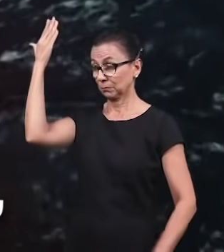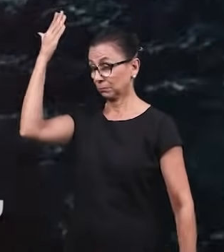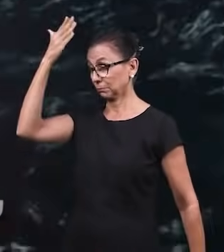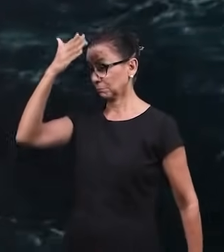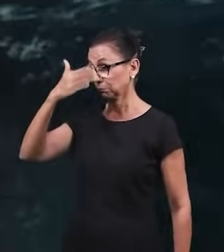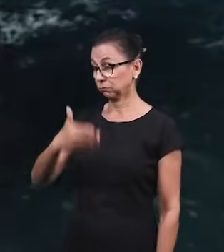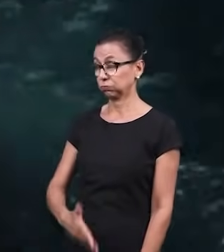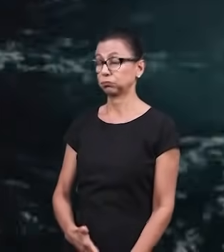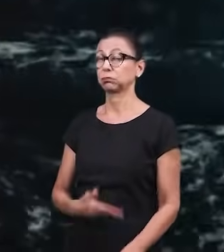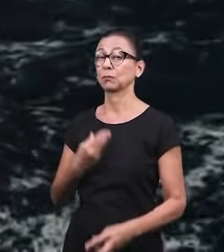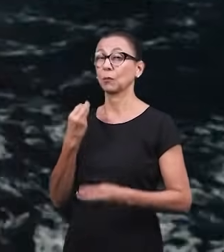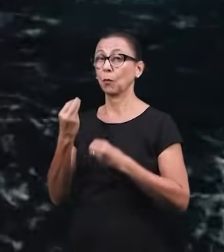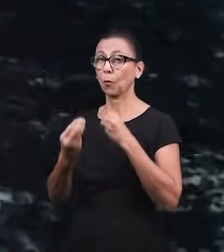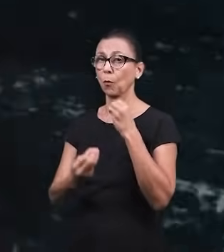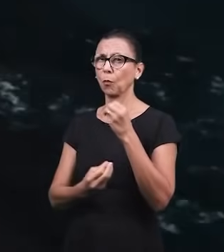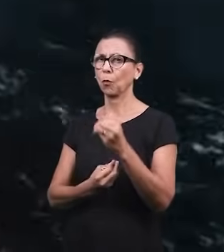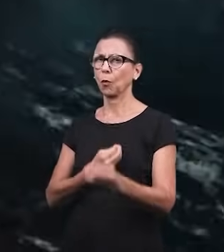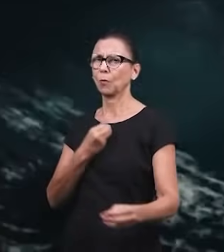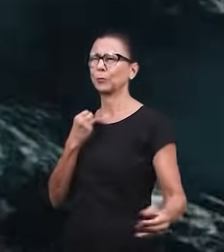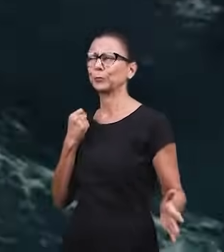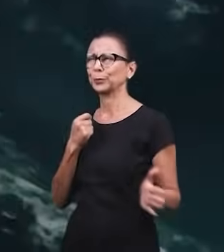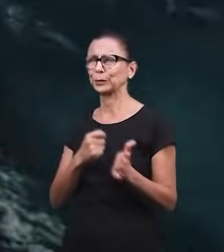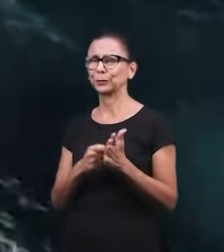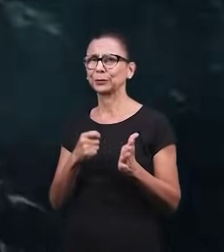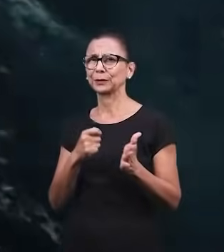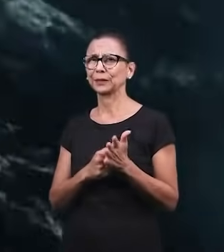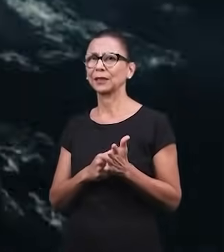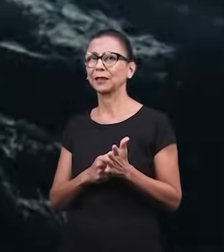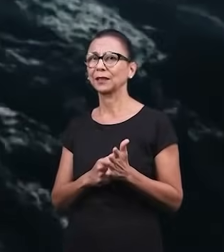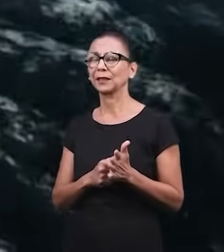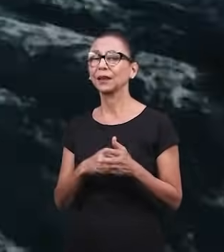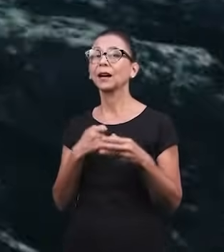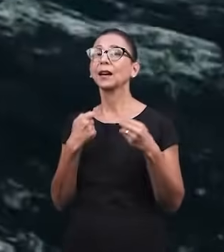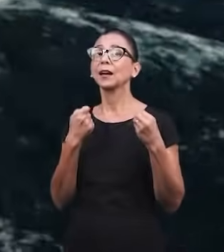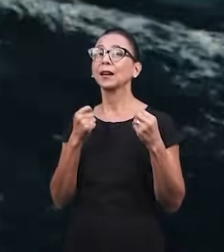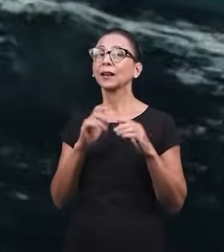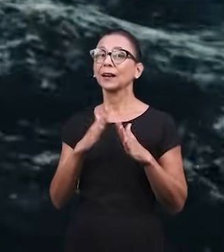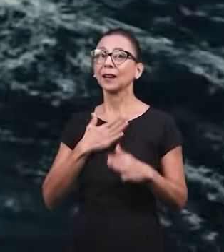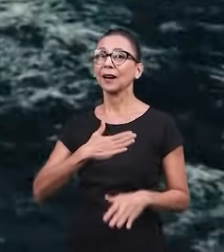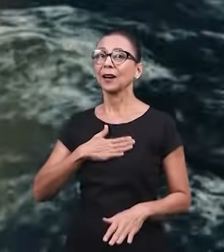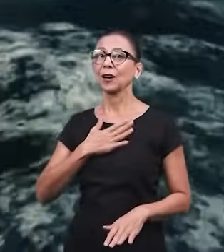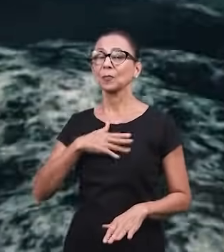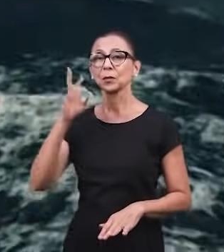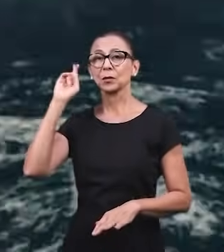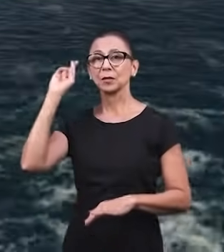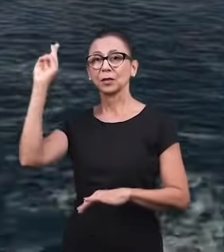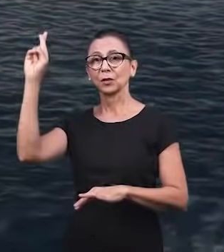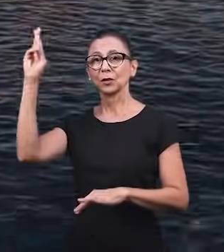Te quer revelar.